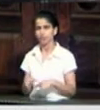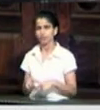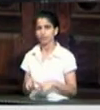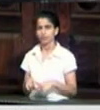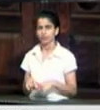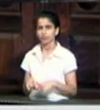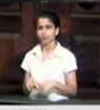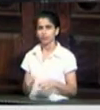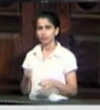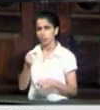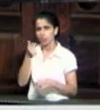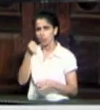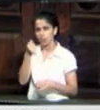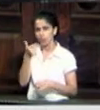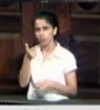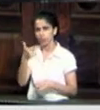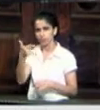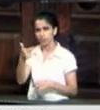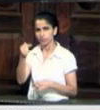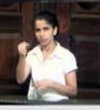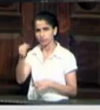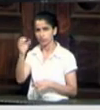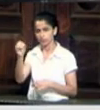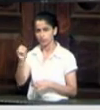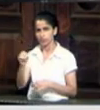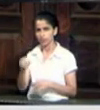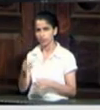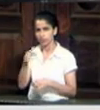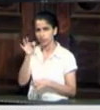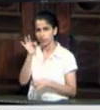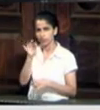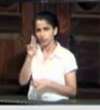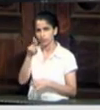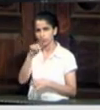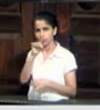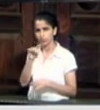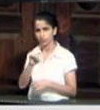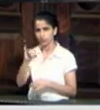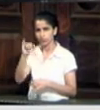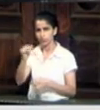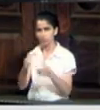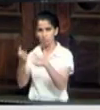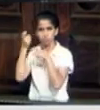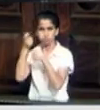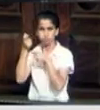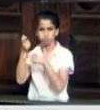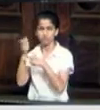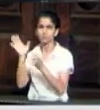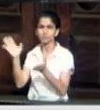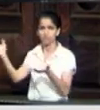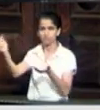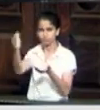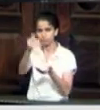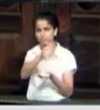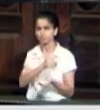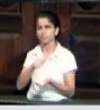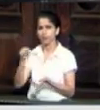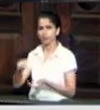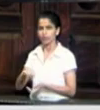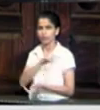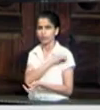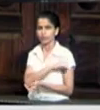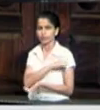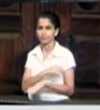quase 270 fuzis já foram arrecadados pela Polícia Militar do Estado do Rio de Janeiro,